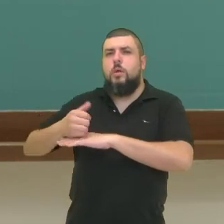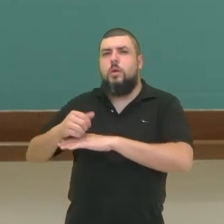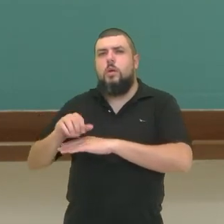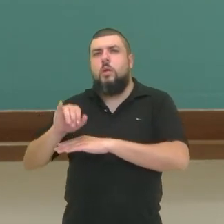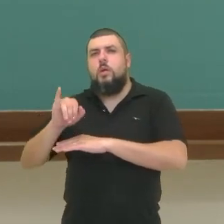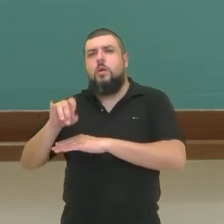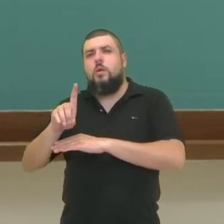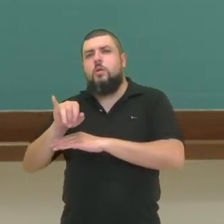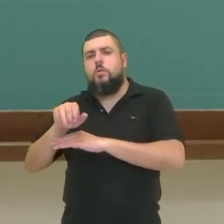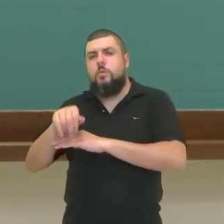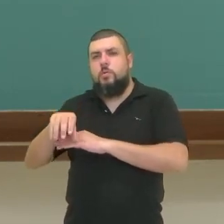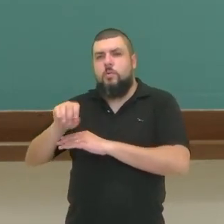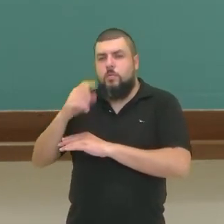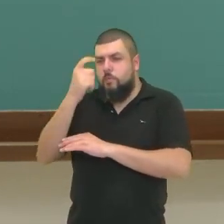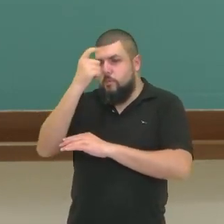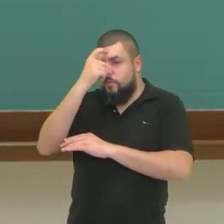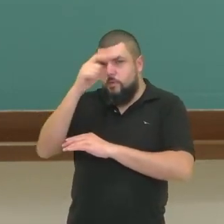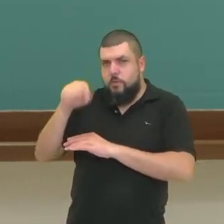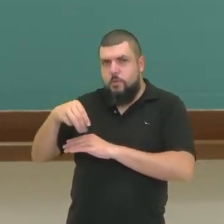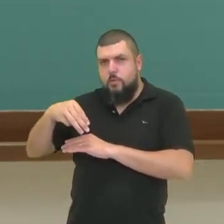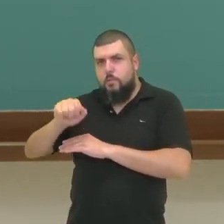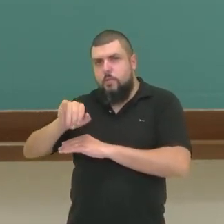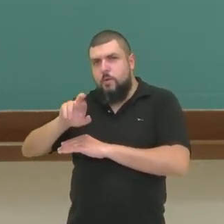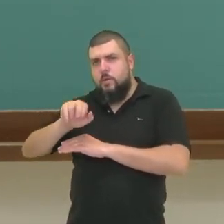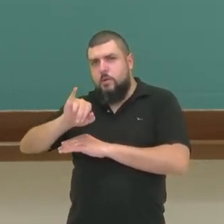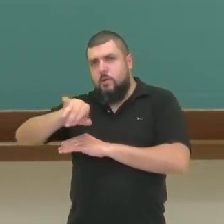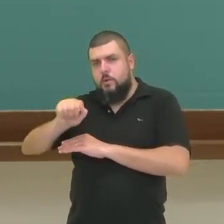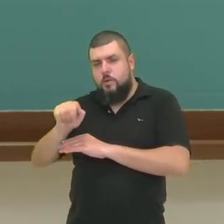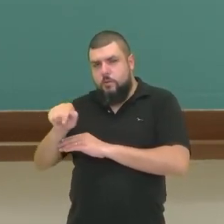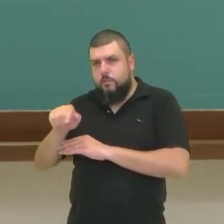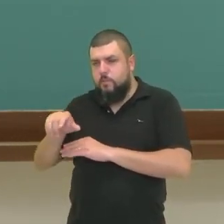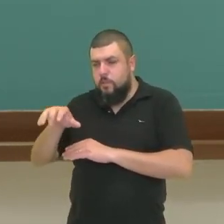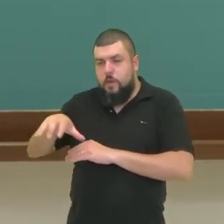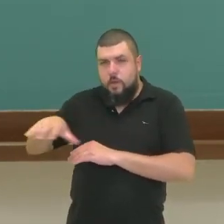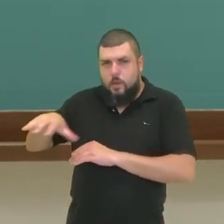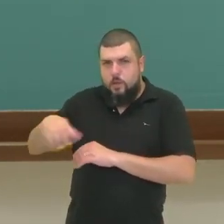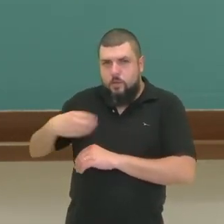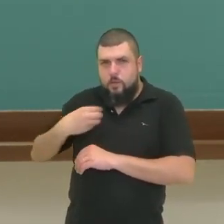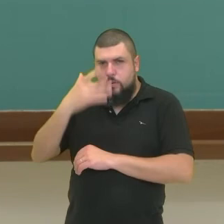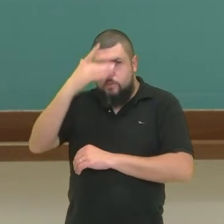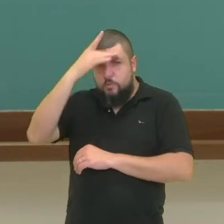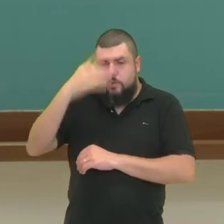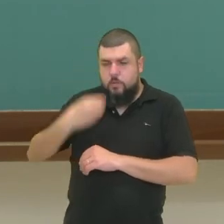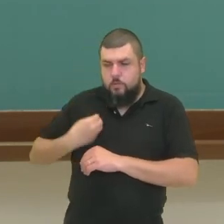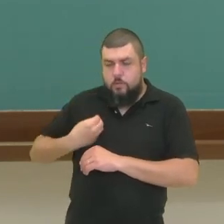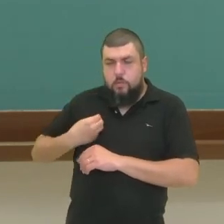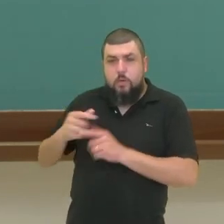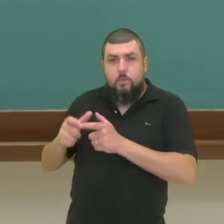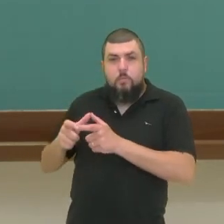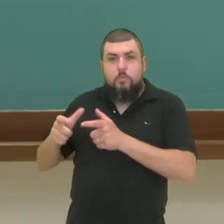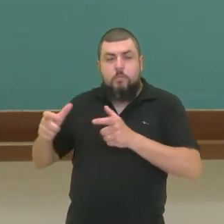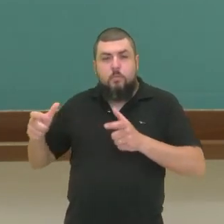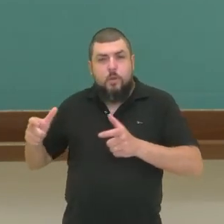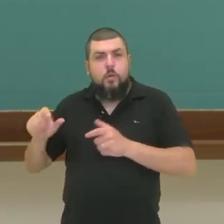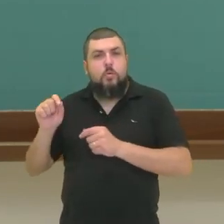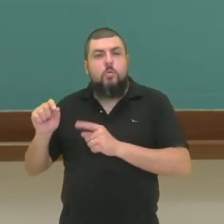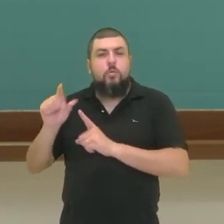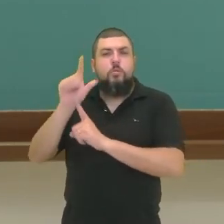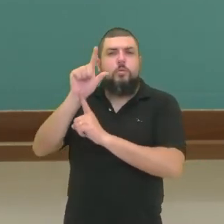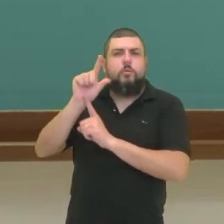Caxemira. A maior parte das pessoas que viviam nesse principado eram muçulmanas e não